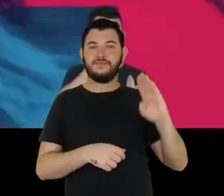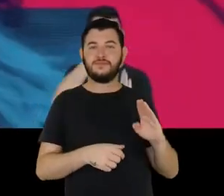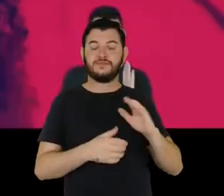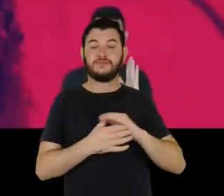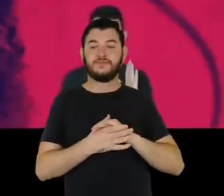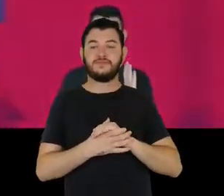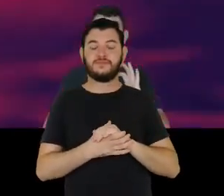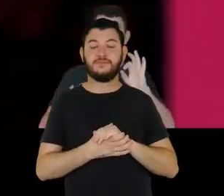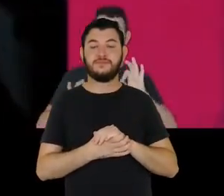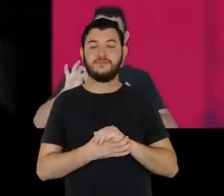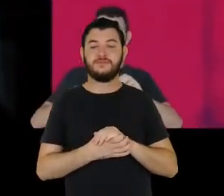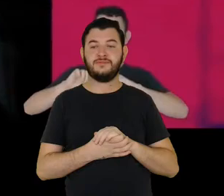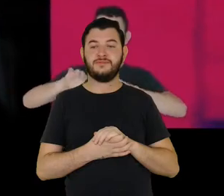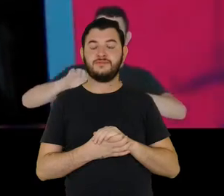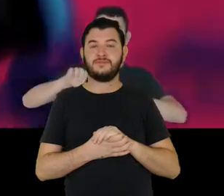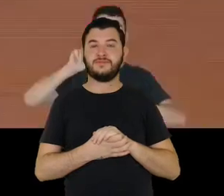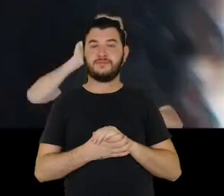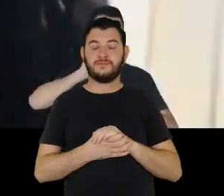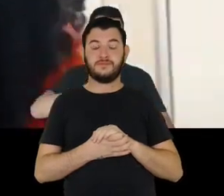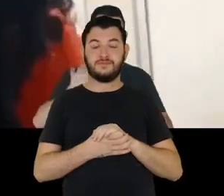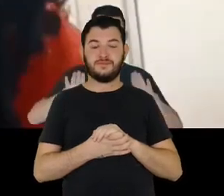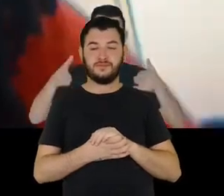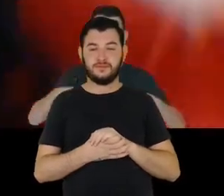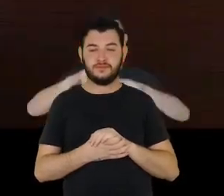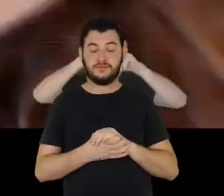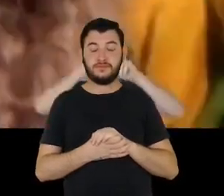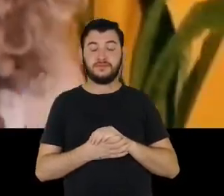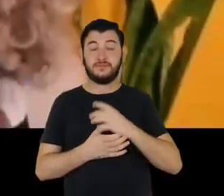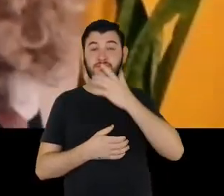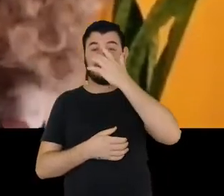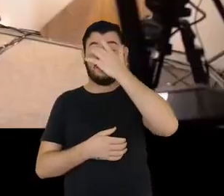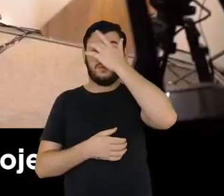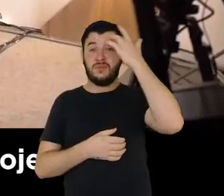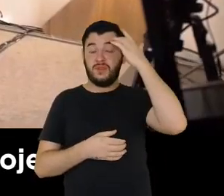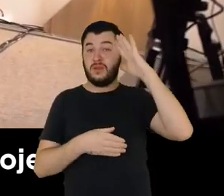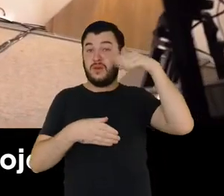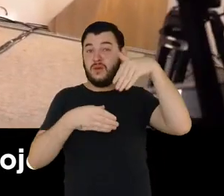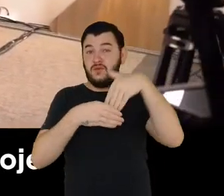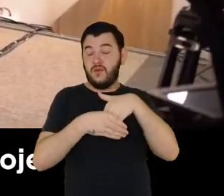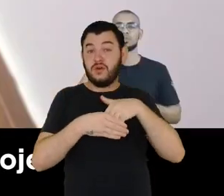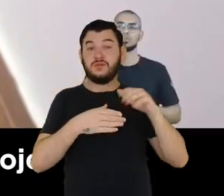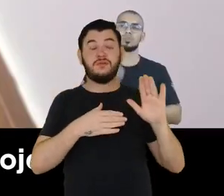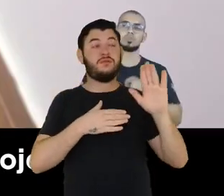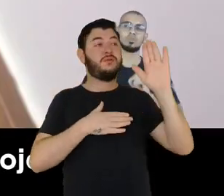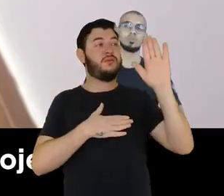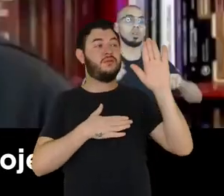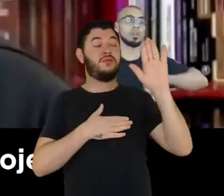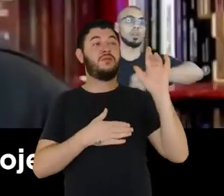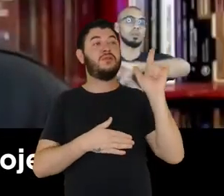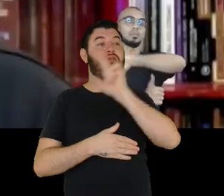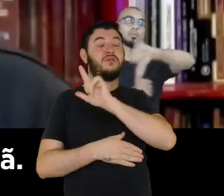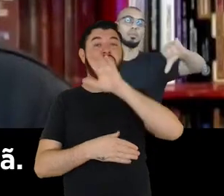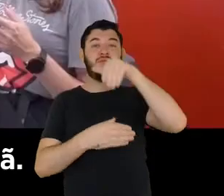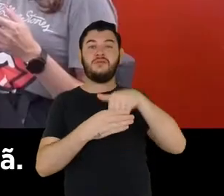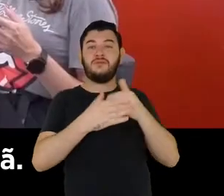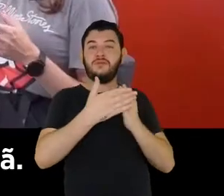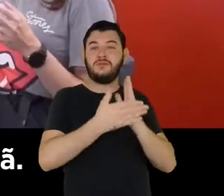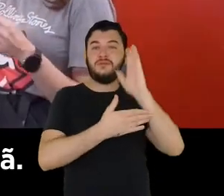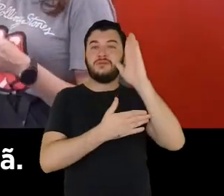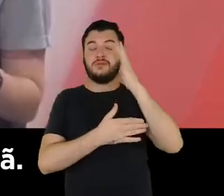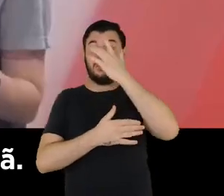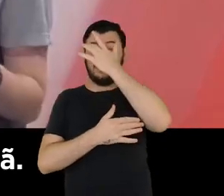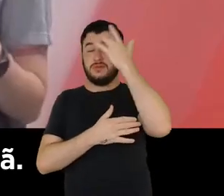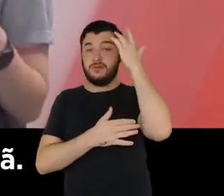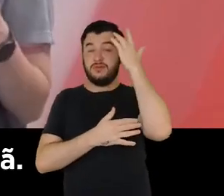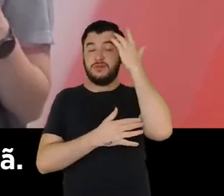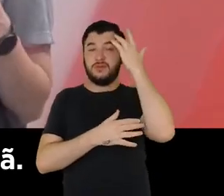Daquelas que votam, das que se candidatam e das eleitas. Daqueles que constroem o Brasil de hoje e dos que sonham